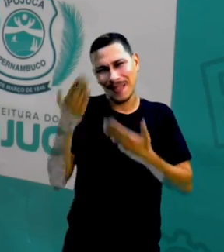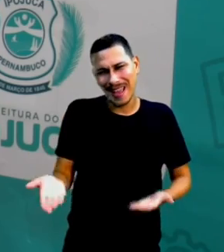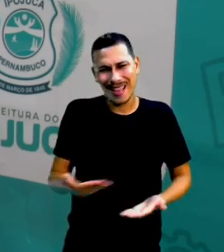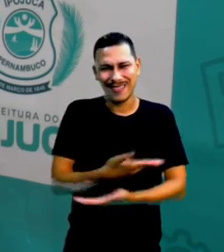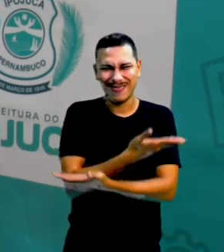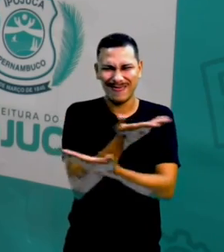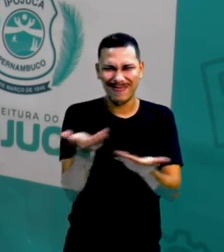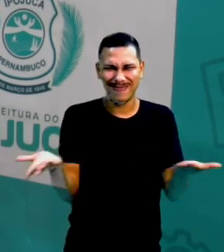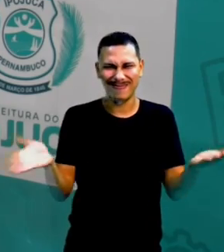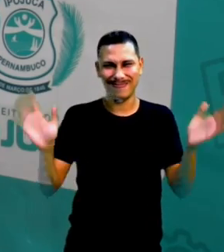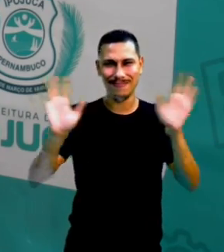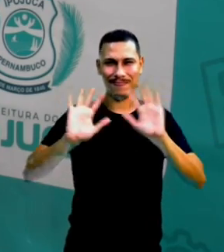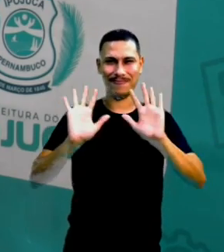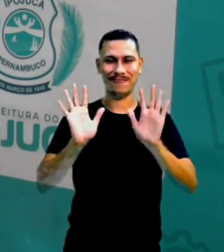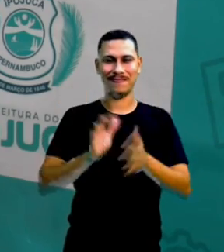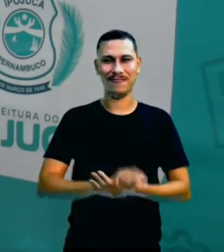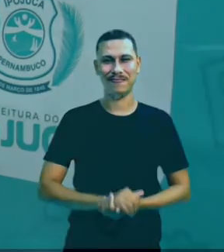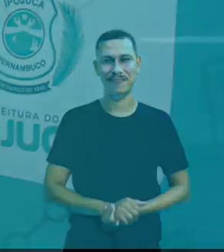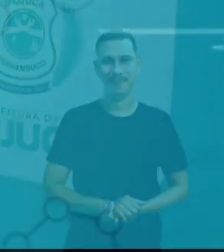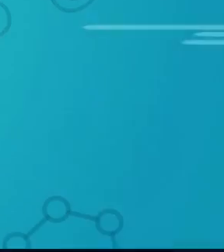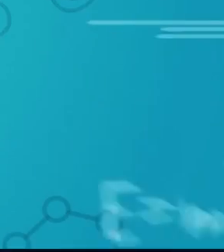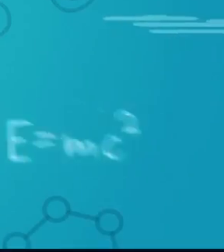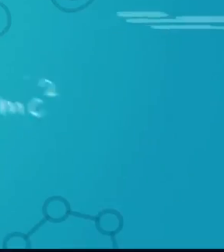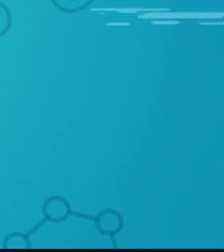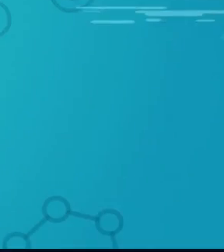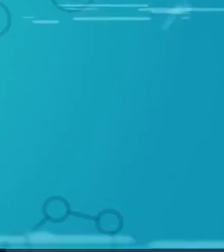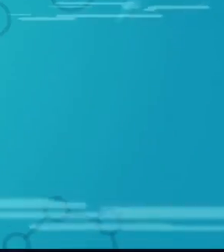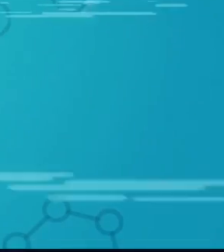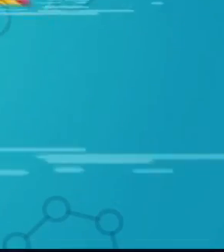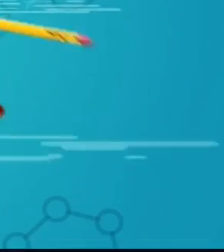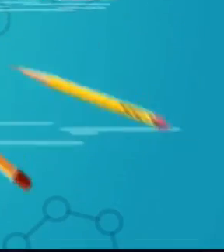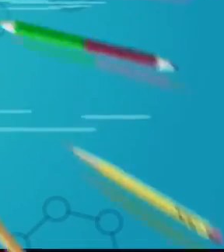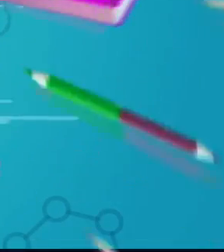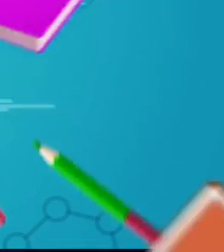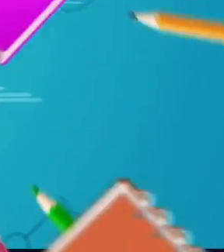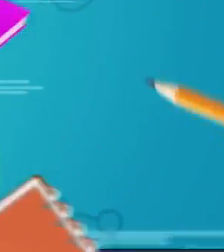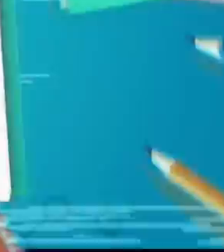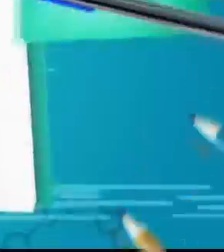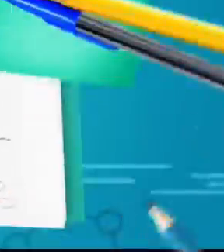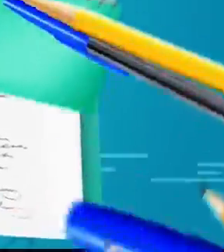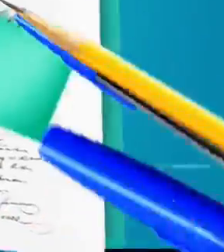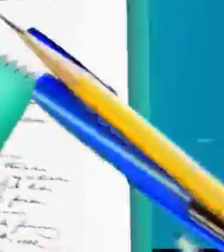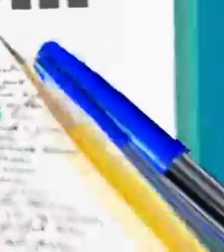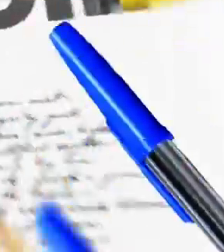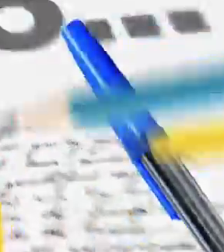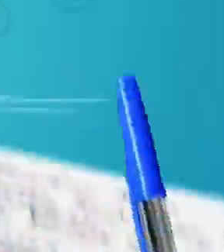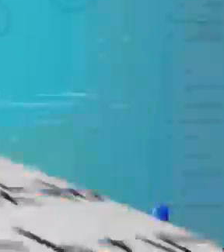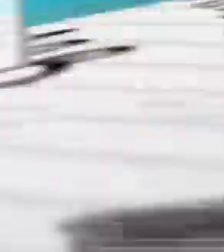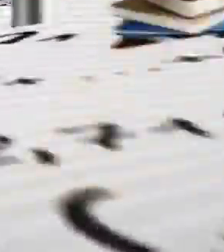sua participação e até a próxima aula.